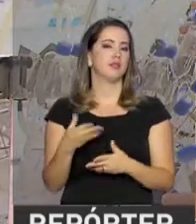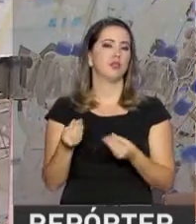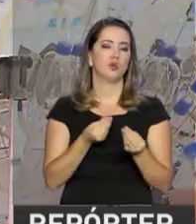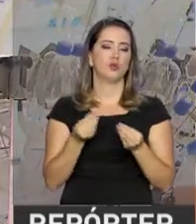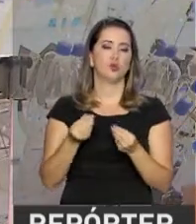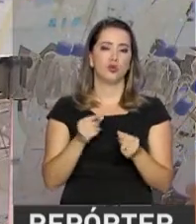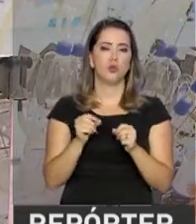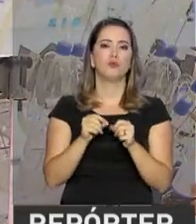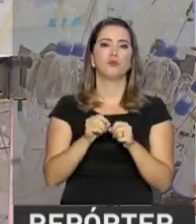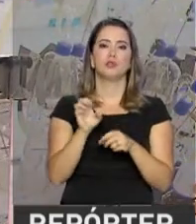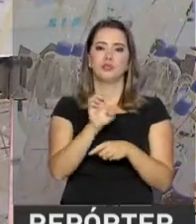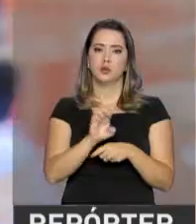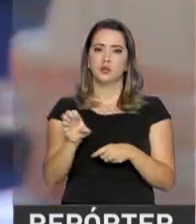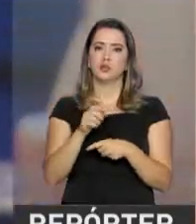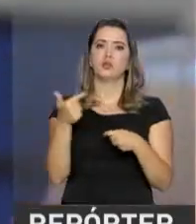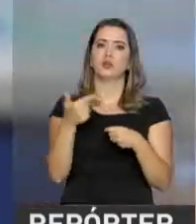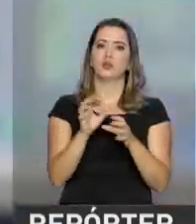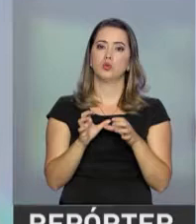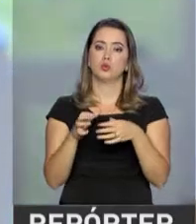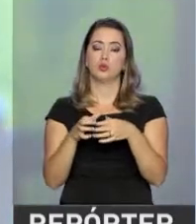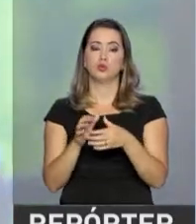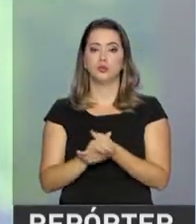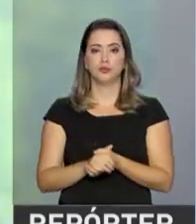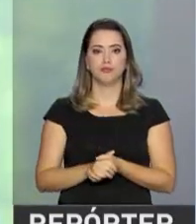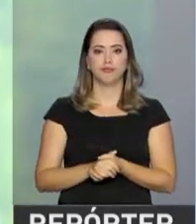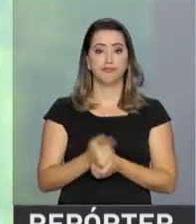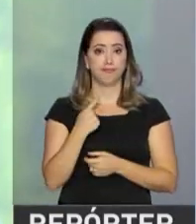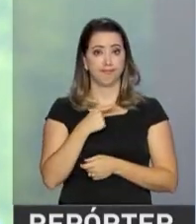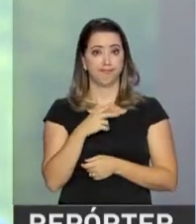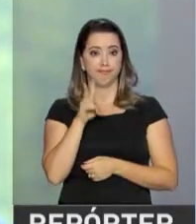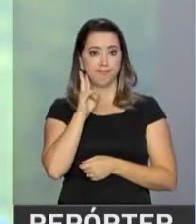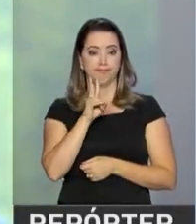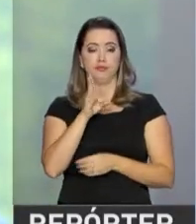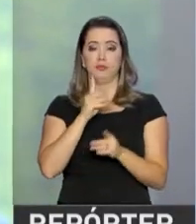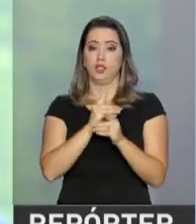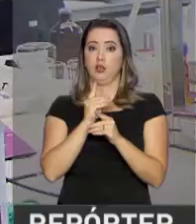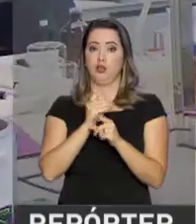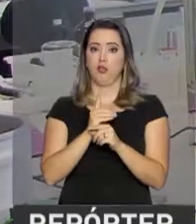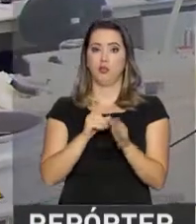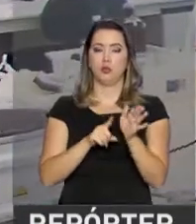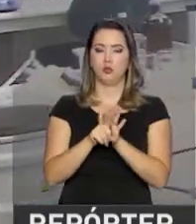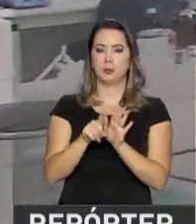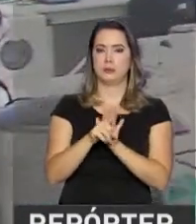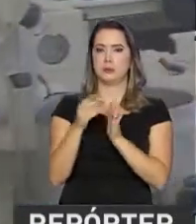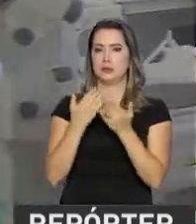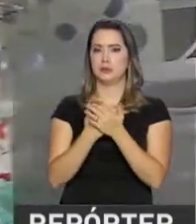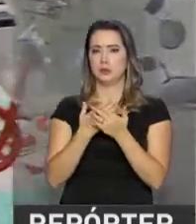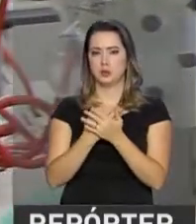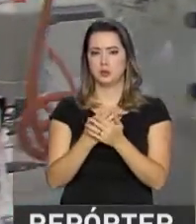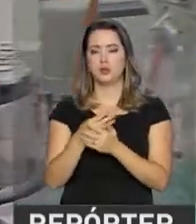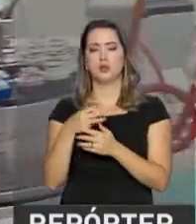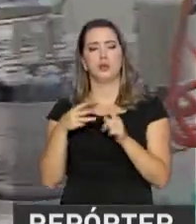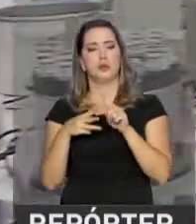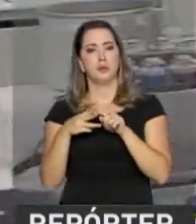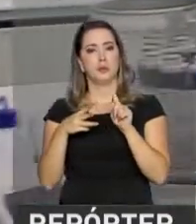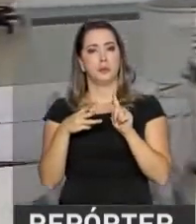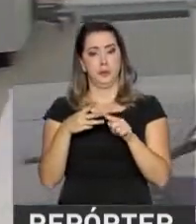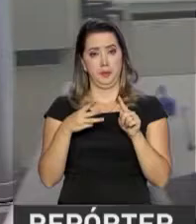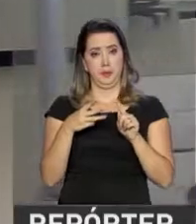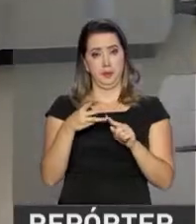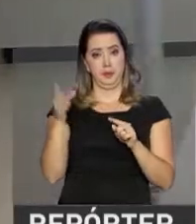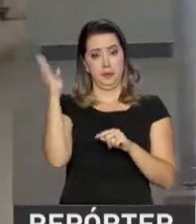o etanol de segunda geração uma descoberta feita por pesquisadores do brasil reino unido e estados unidos